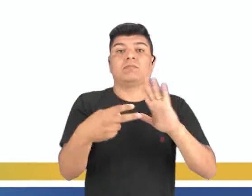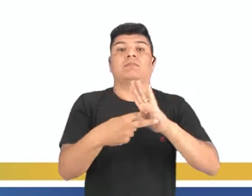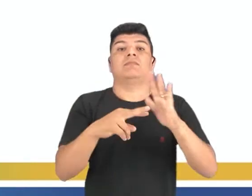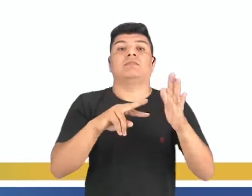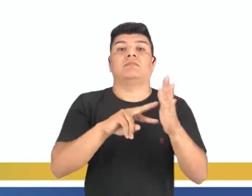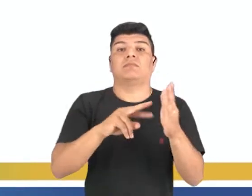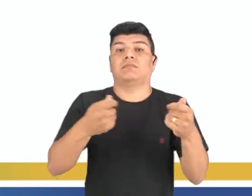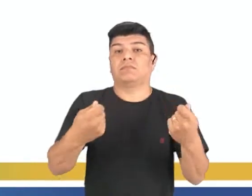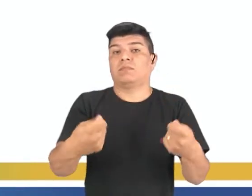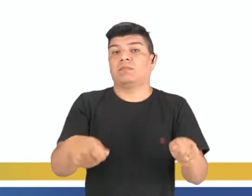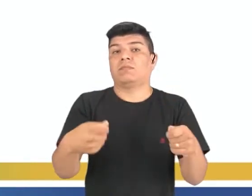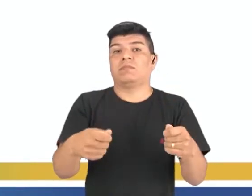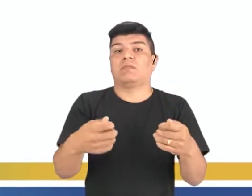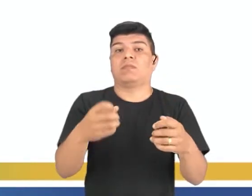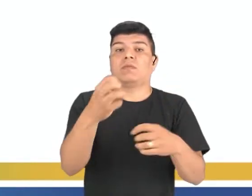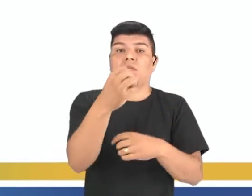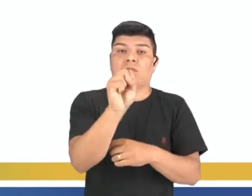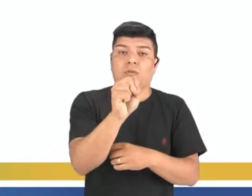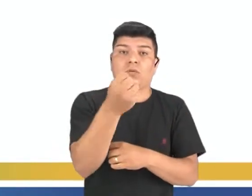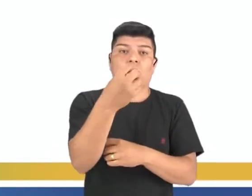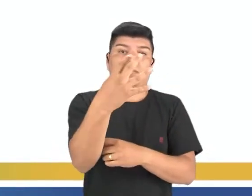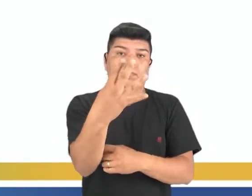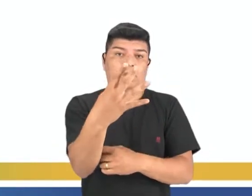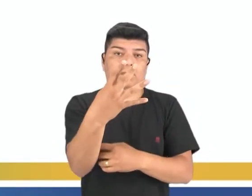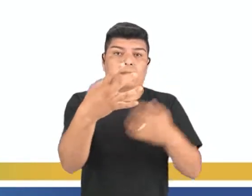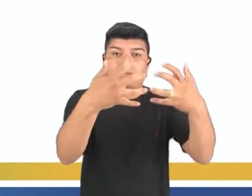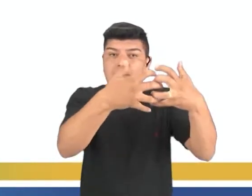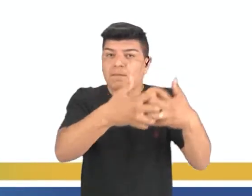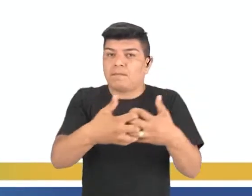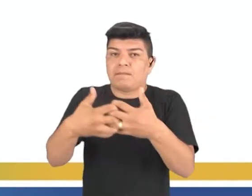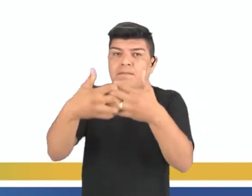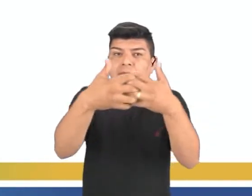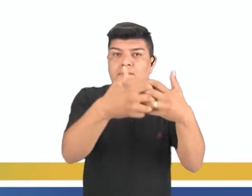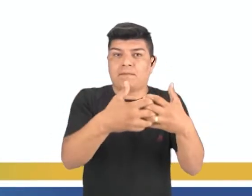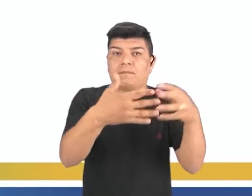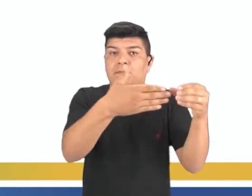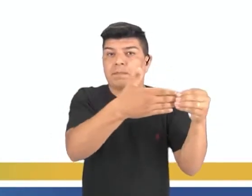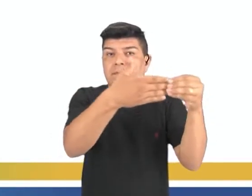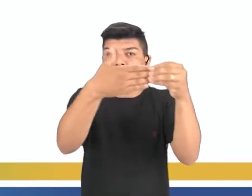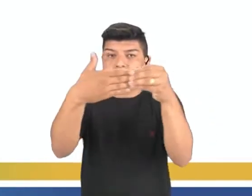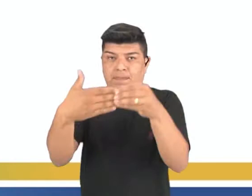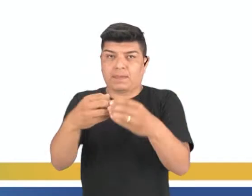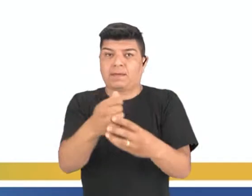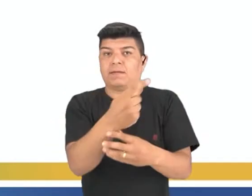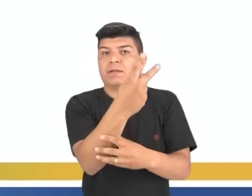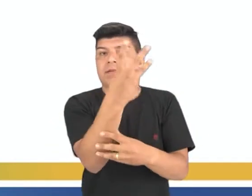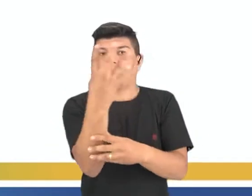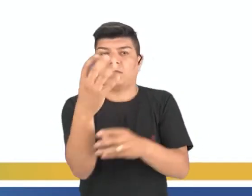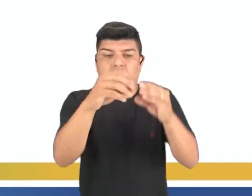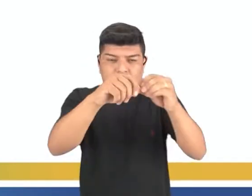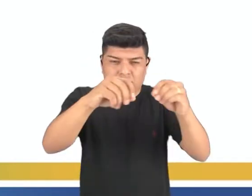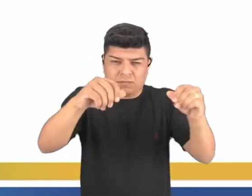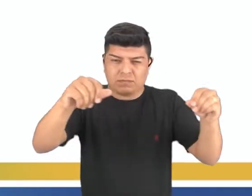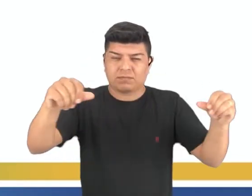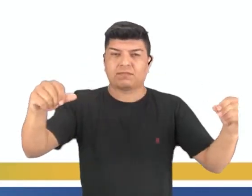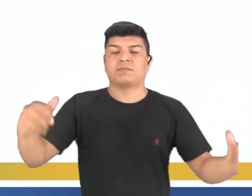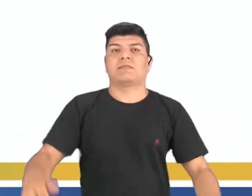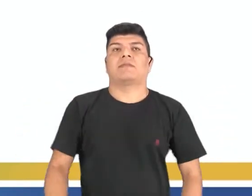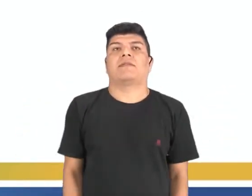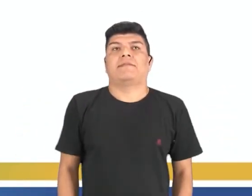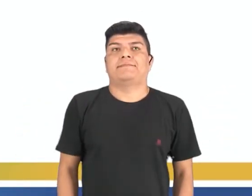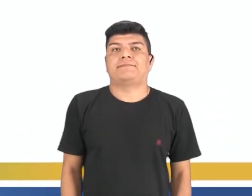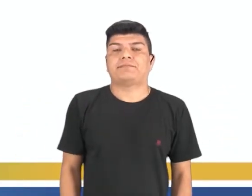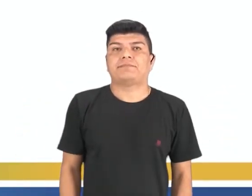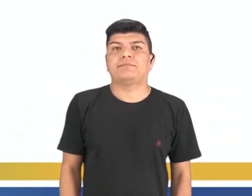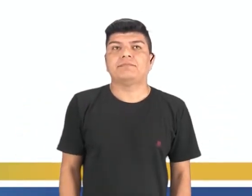que precisaremos de 84 caminhões para transportar essa quantidade de areia. Muito